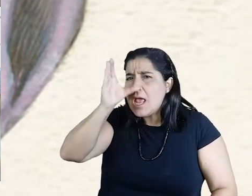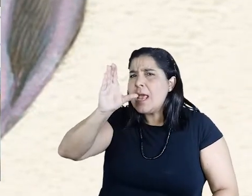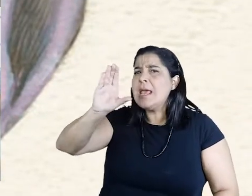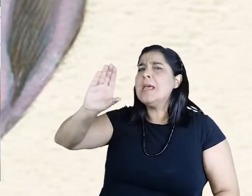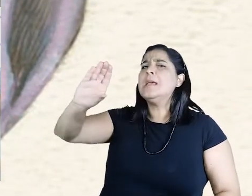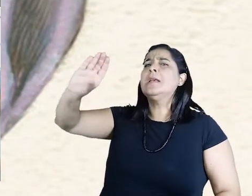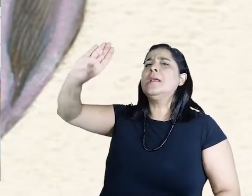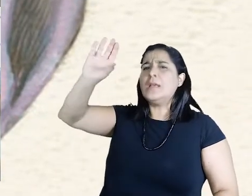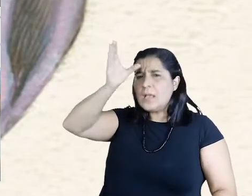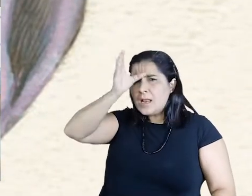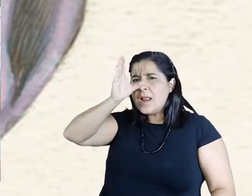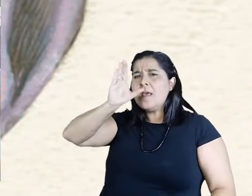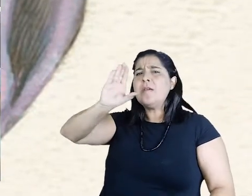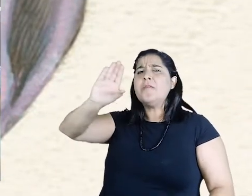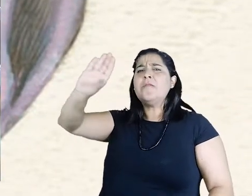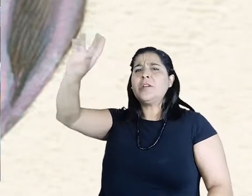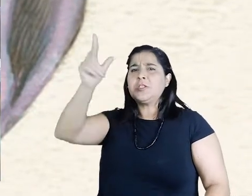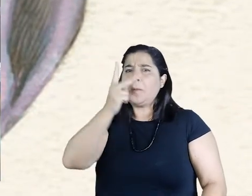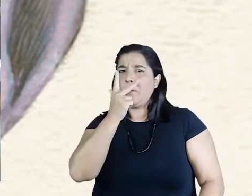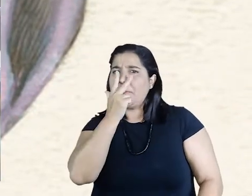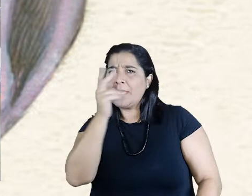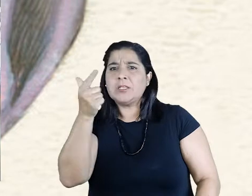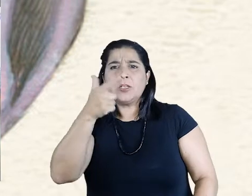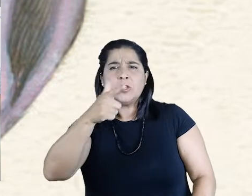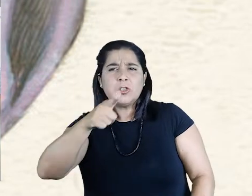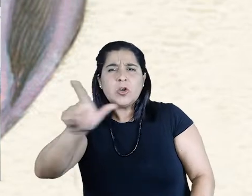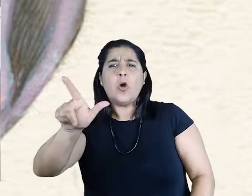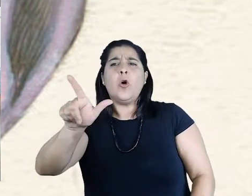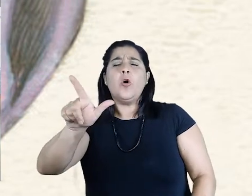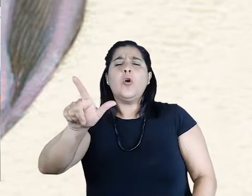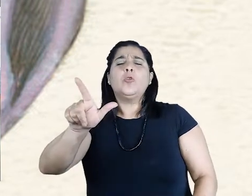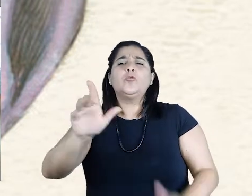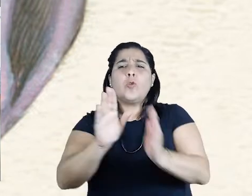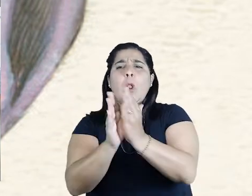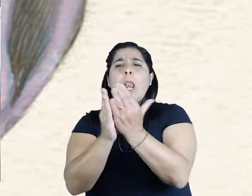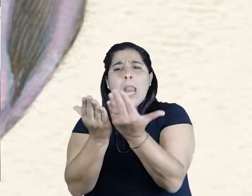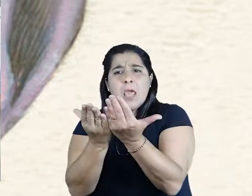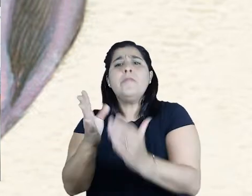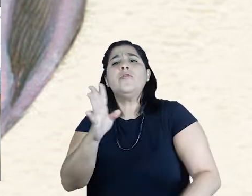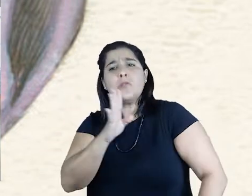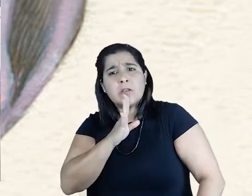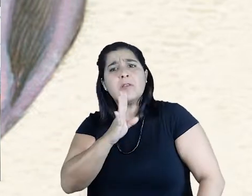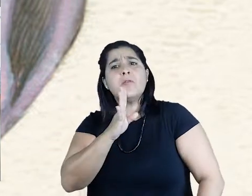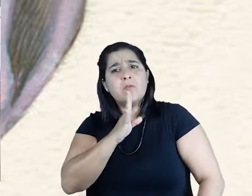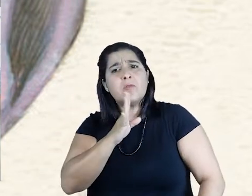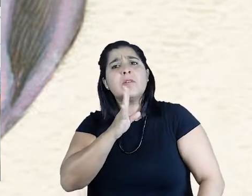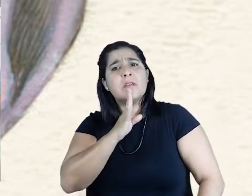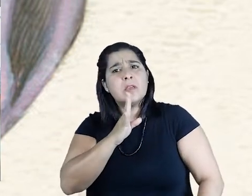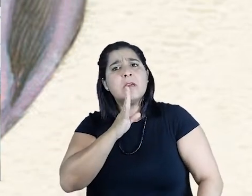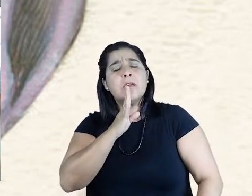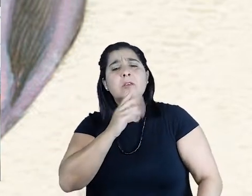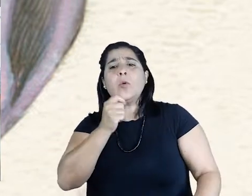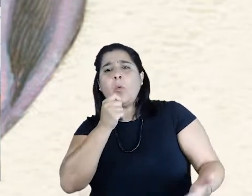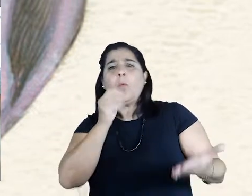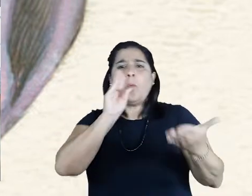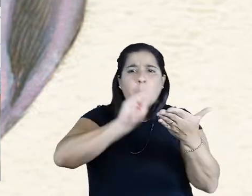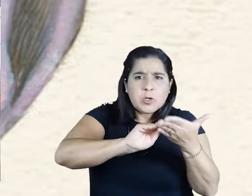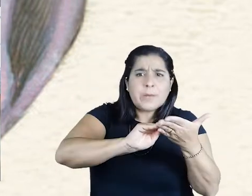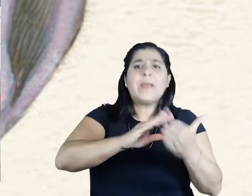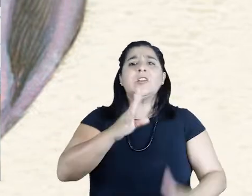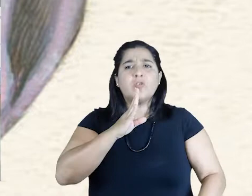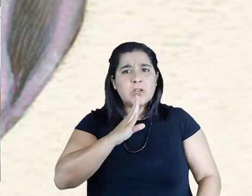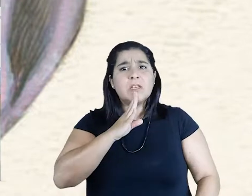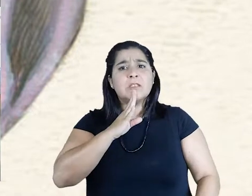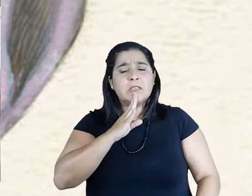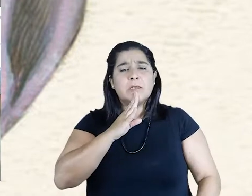elefante ali, Tiara, parecia dos Entalados, que era um livro que eu conheci no outro podcast. Ai,